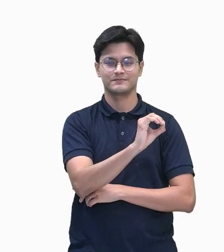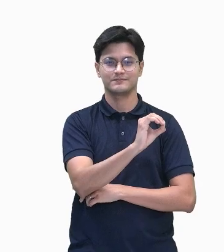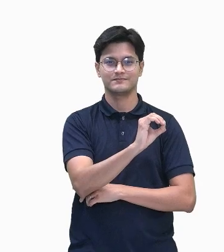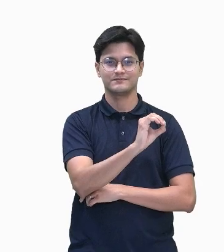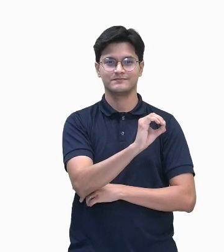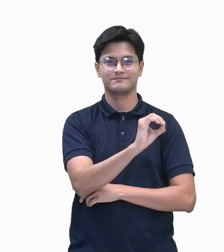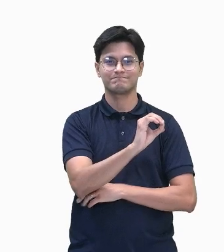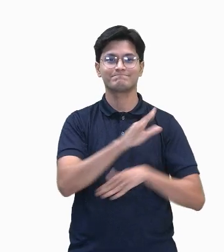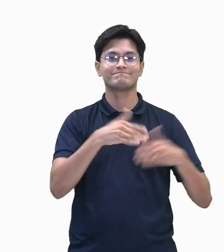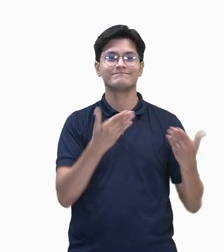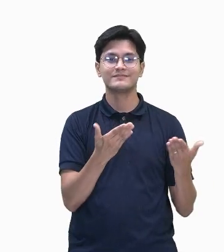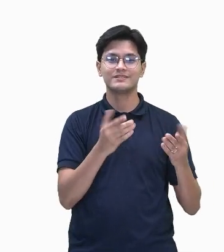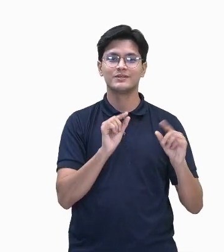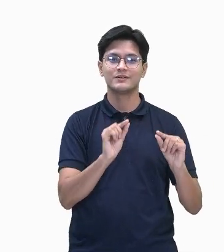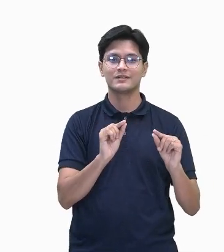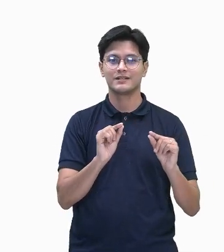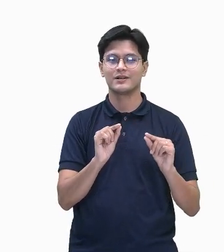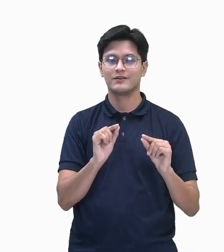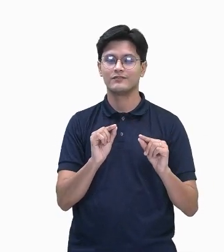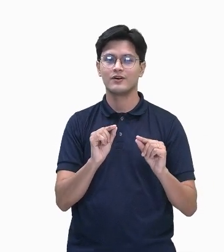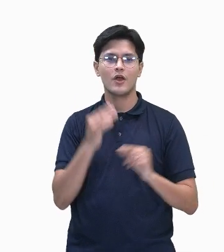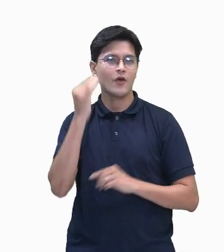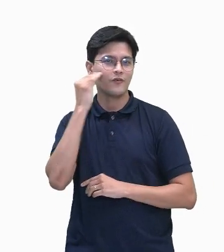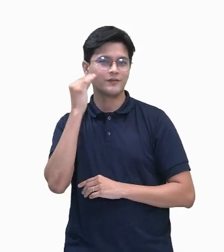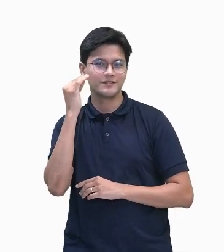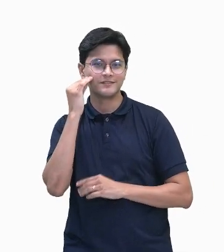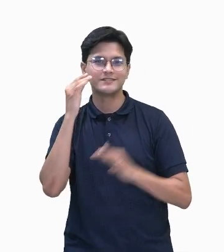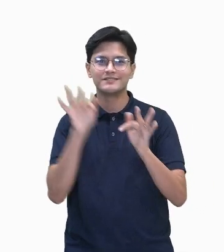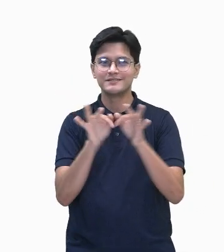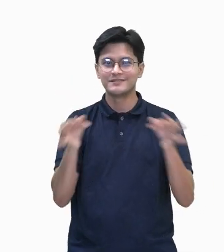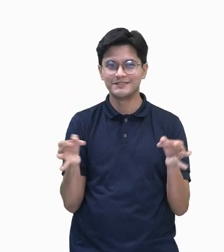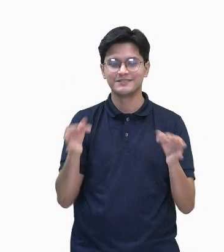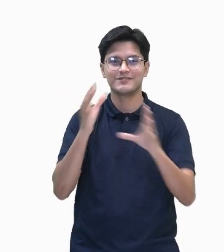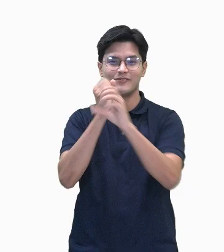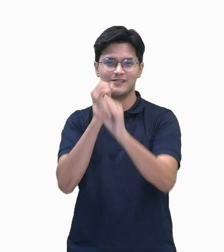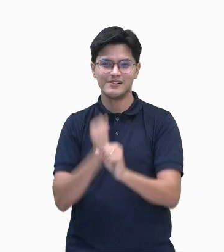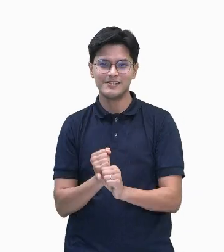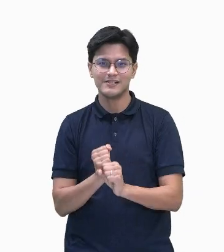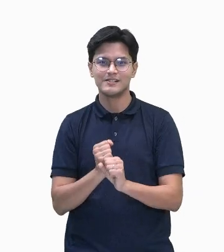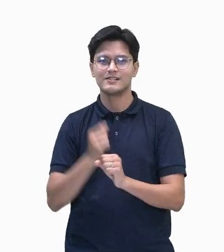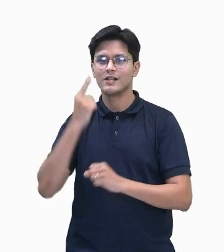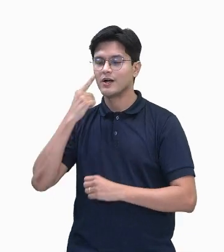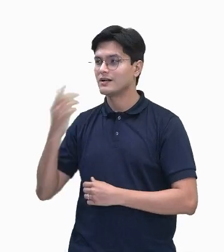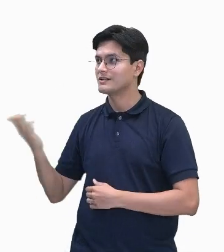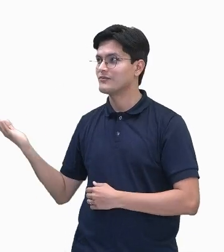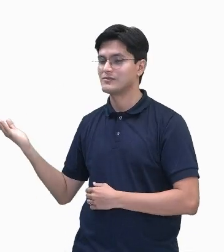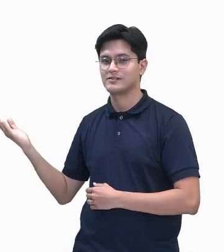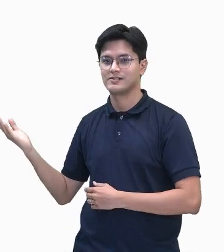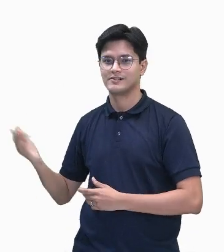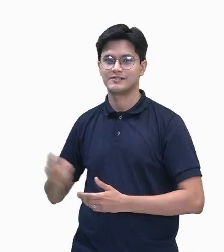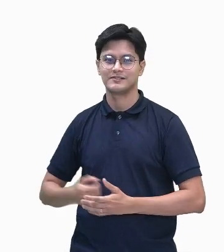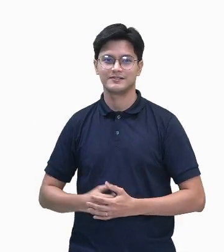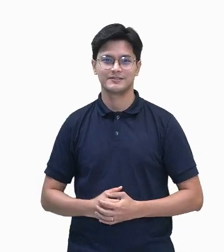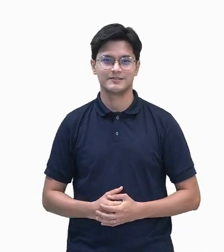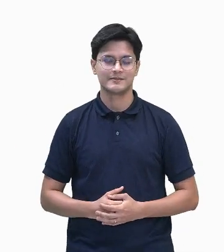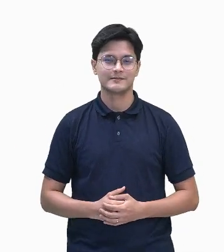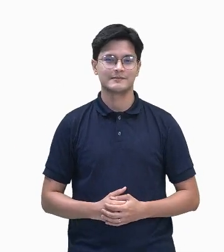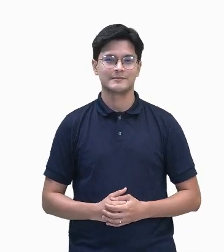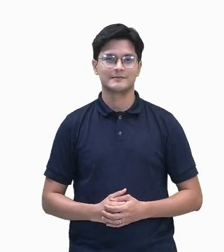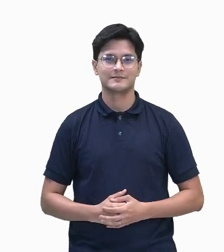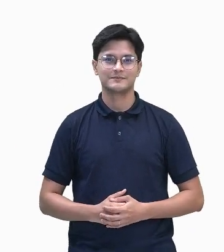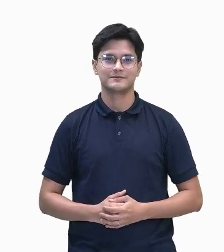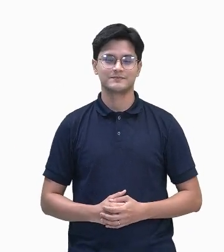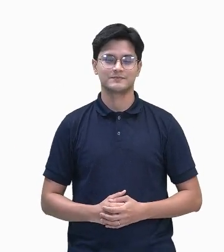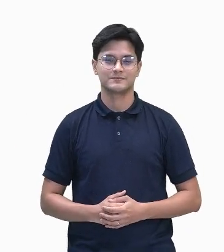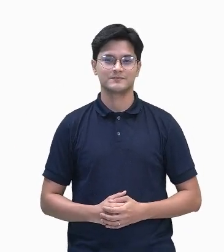O professor vai reduzir um pouquinho aqui, tá, pessoal? Nosso cálculo aqui. O professor vai só apagar aqui para deixar menor um pouco. Vou trazer mais